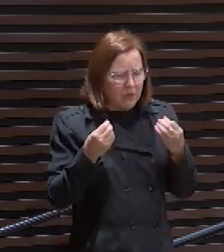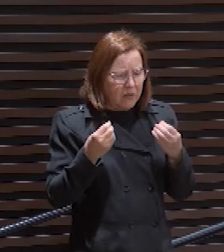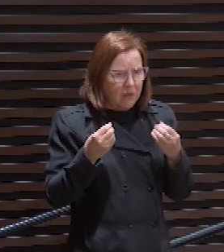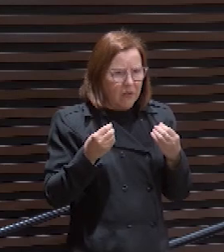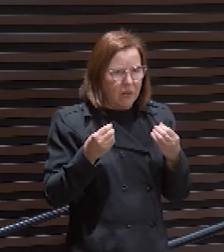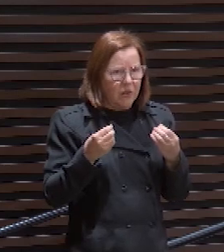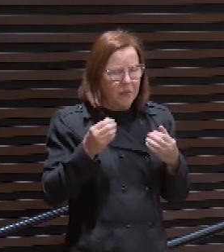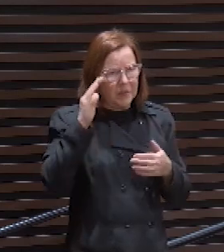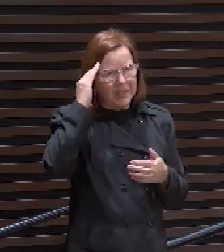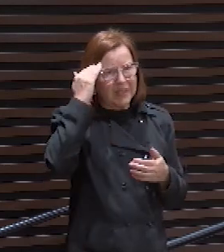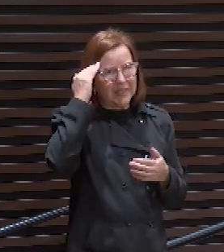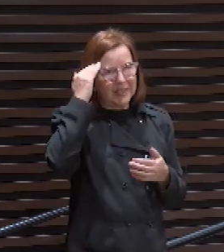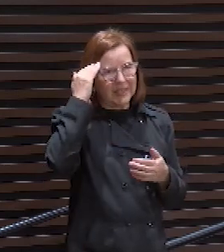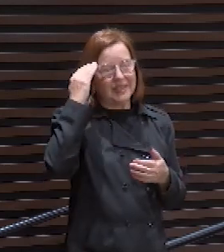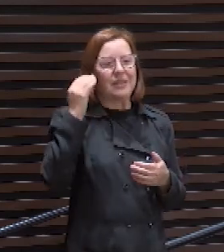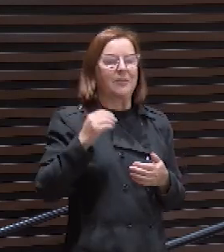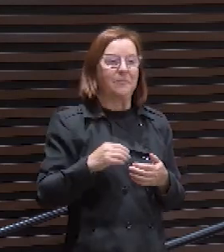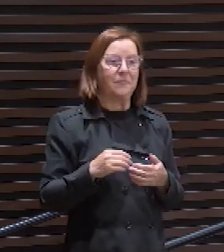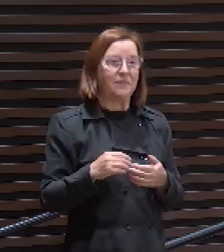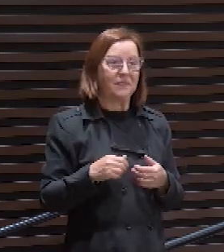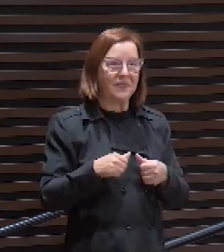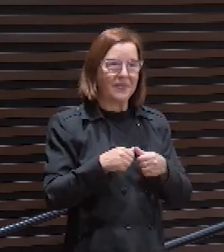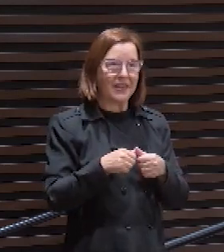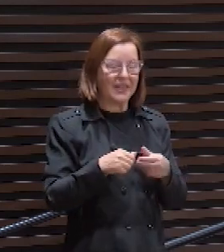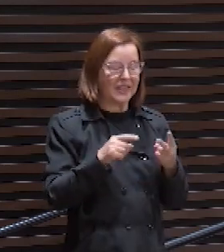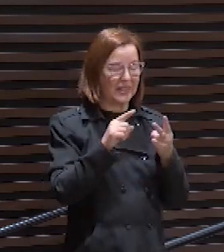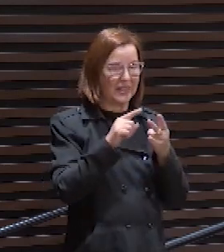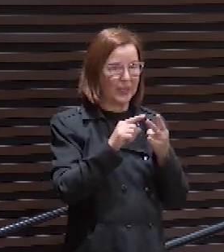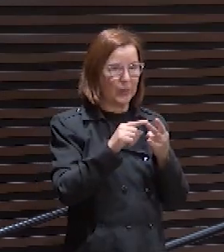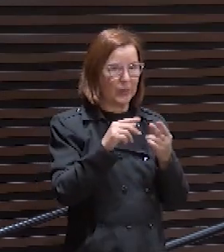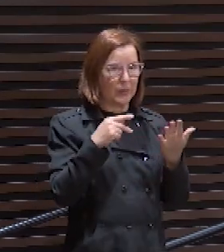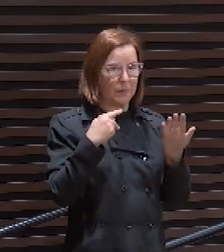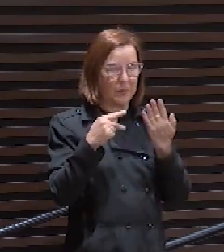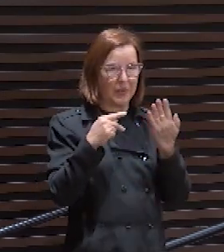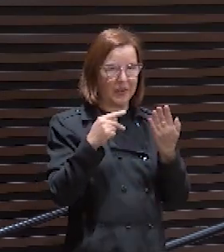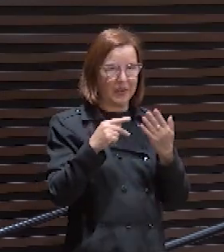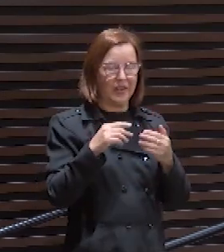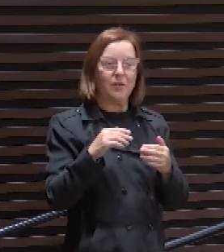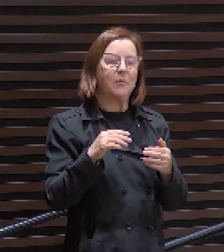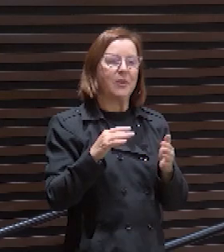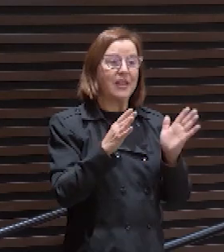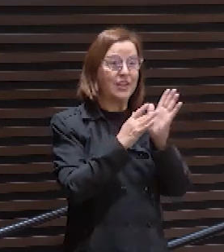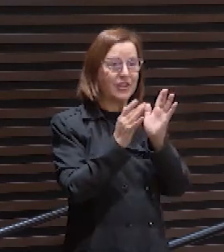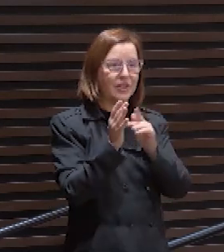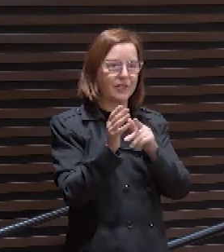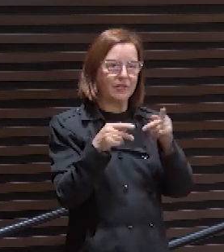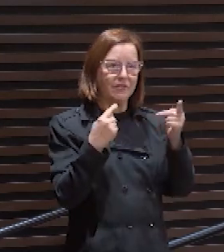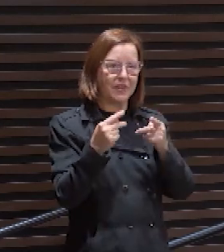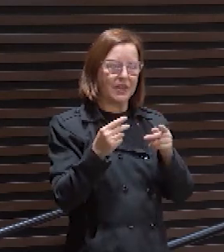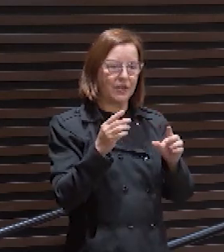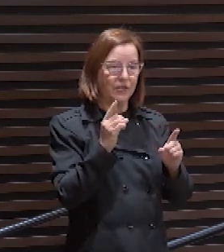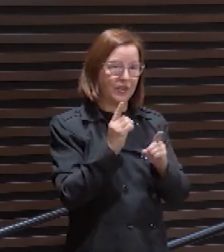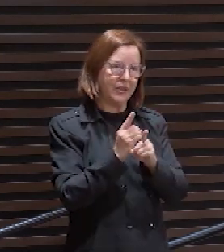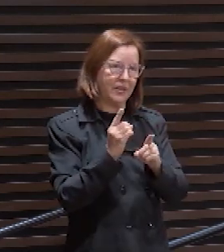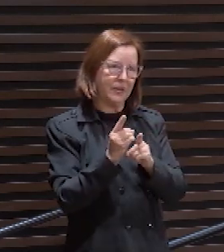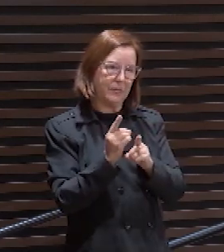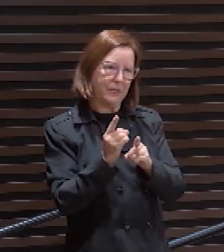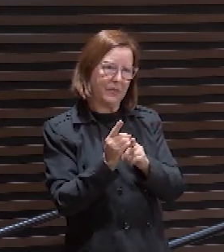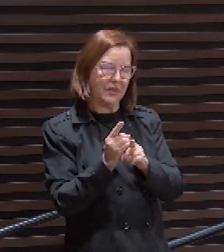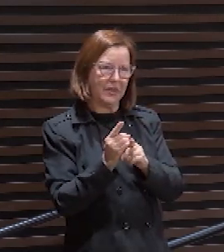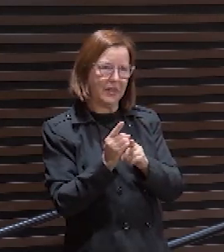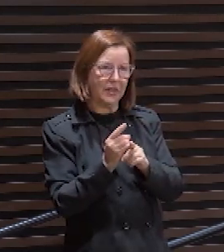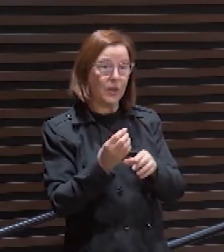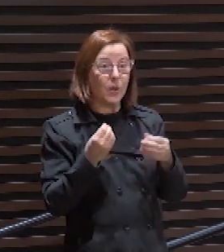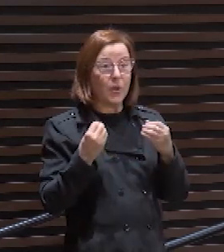E a impressão que dá é que essa segunda parábola, ela fala um pouco disso. Do nada, Jesus falando sobre discipulado, sobre ser fiel a Ele, sobre como